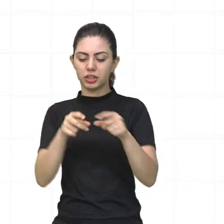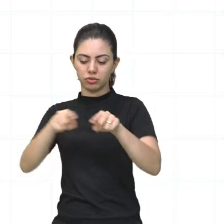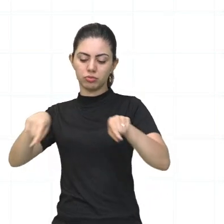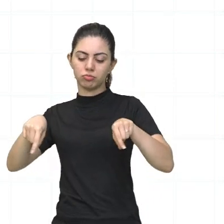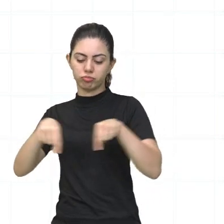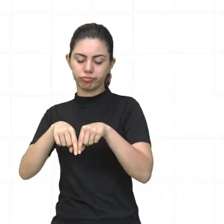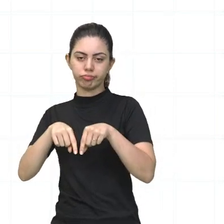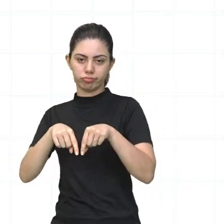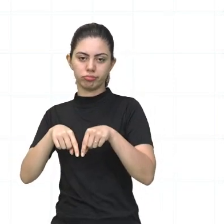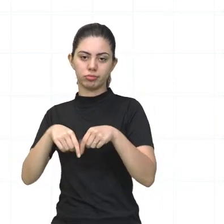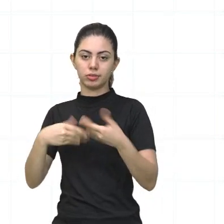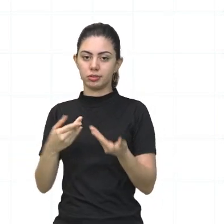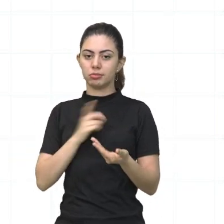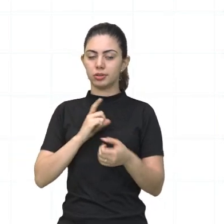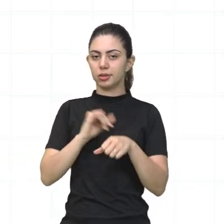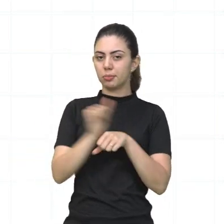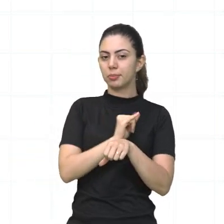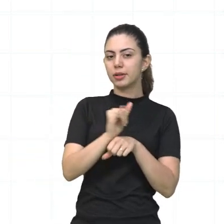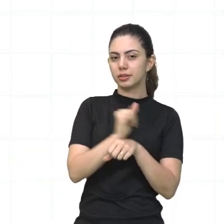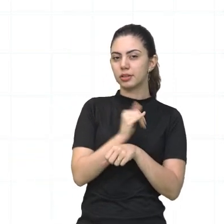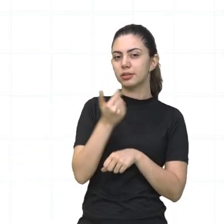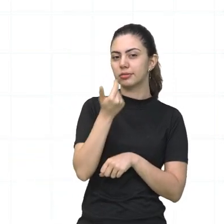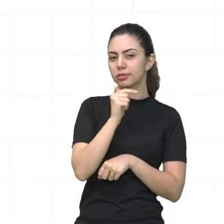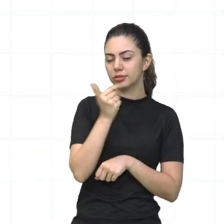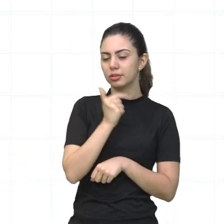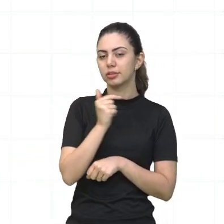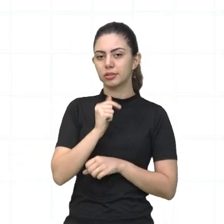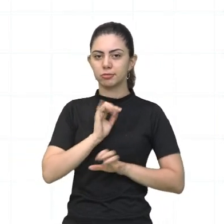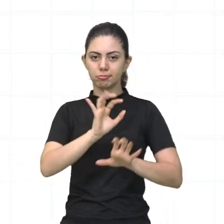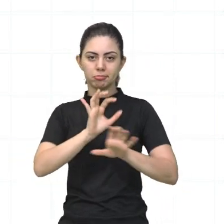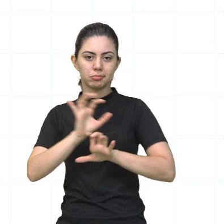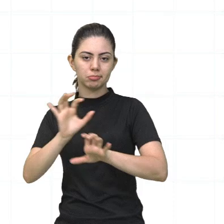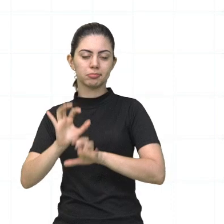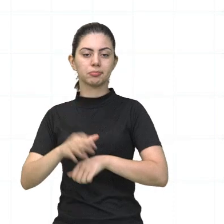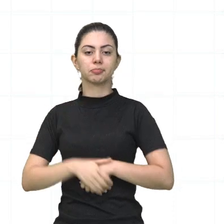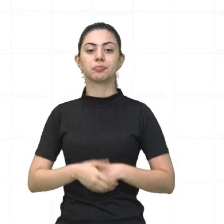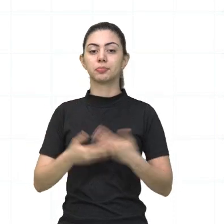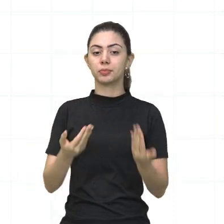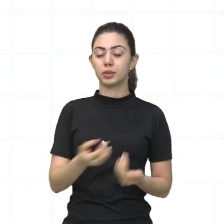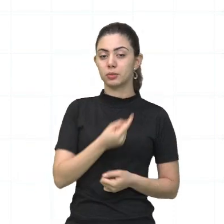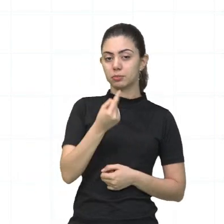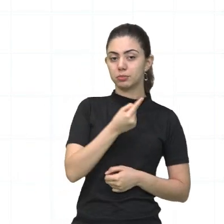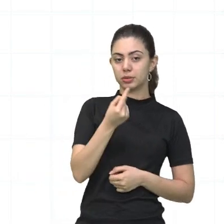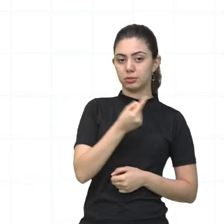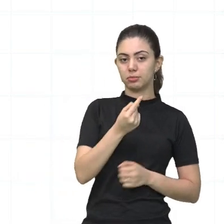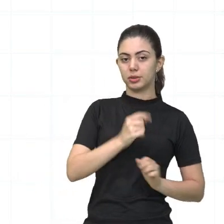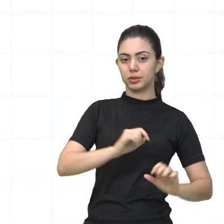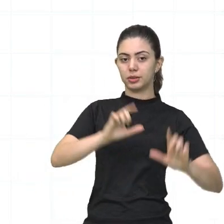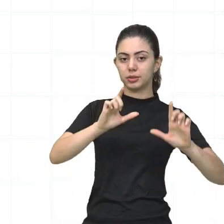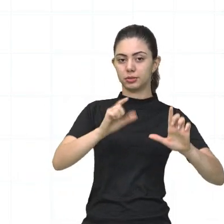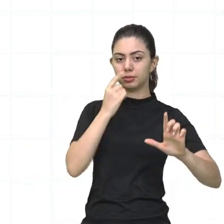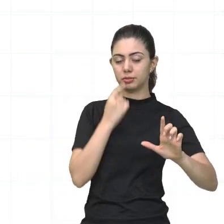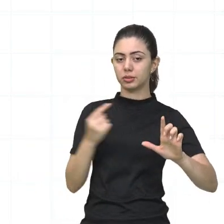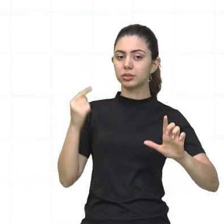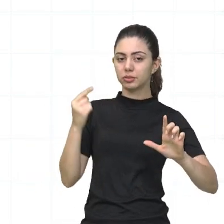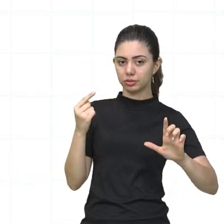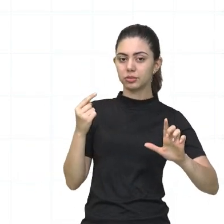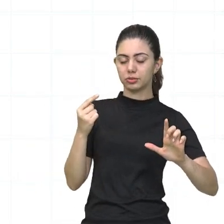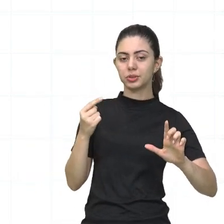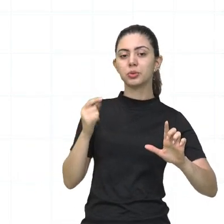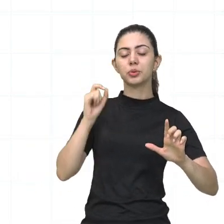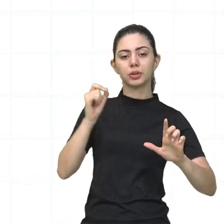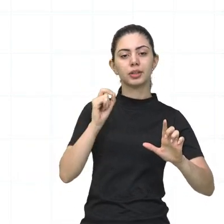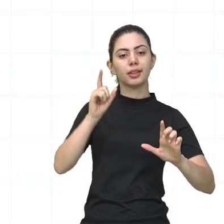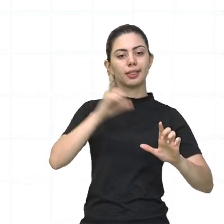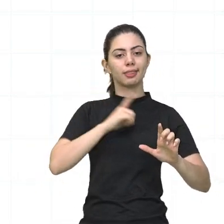que tenta essa estratégia de persuasão. E lá no primeiro, fazemos caixões que cabem no seu bolso. A gente já vê que